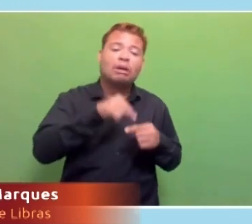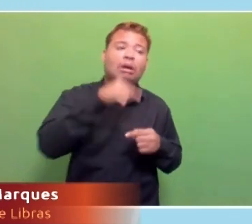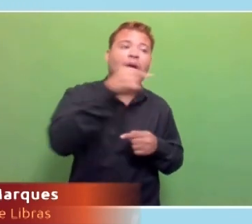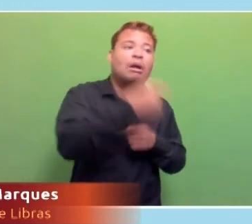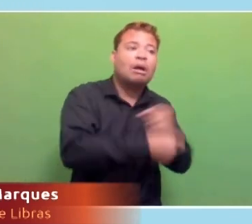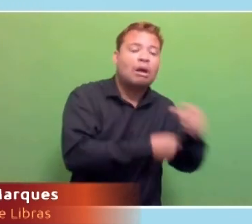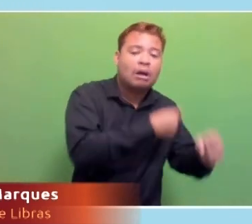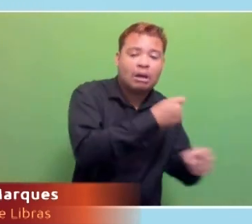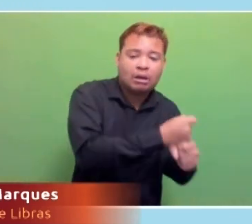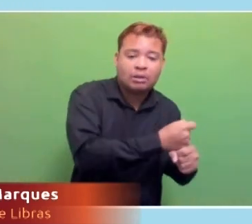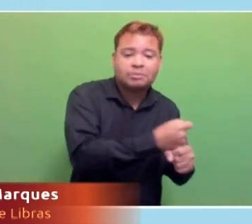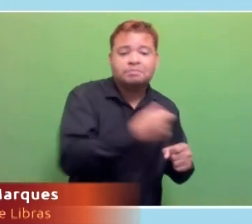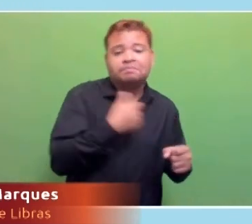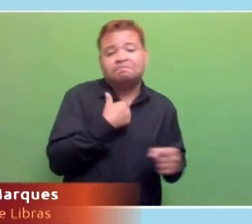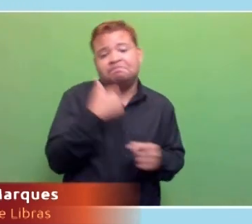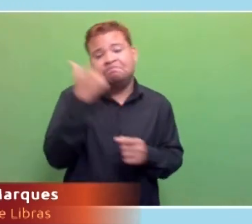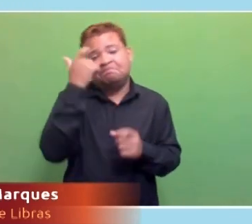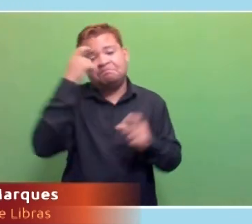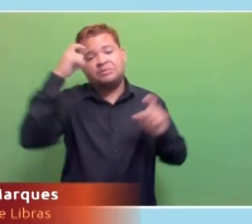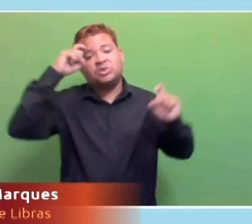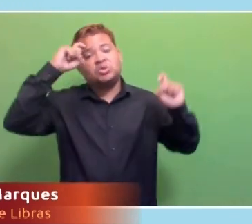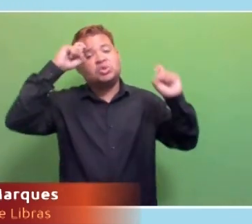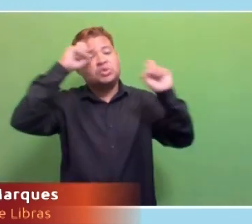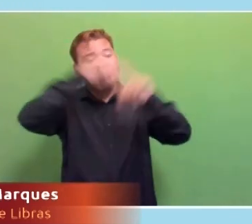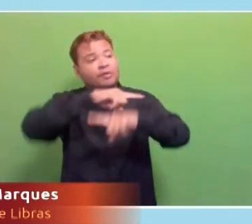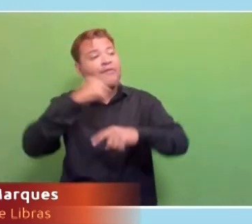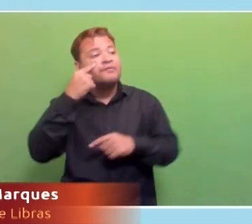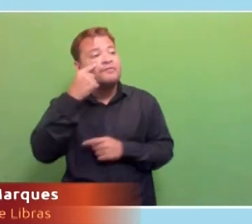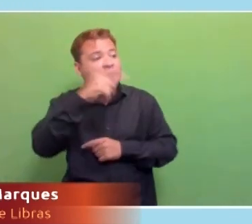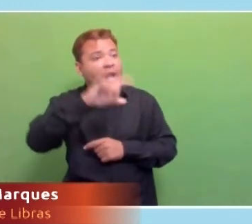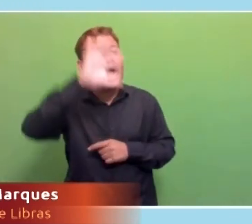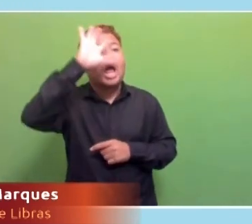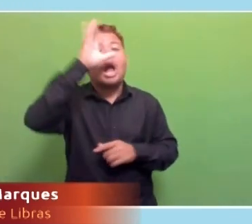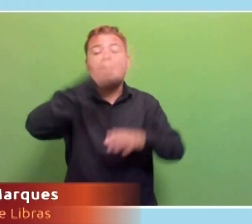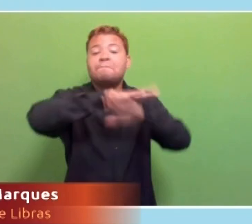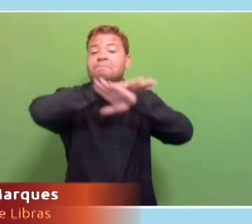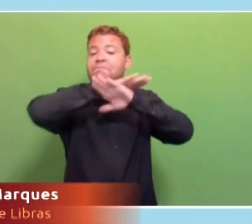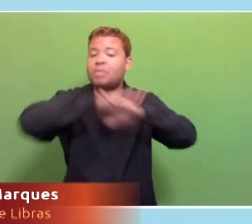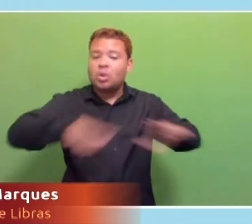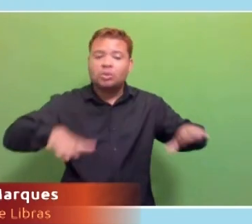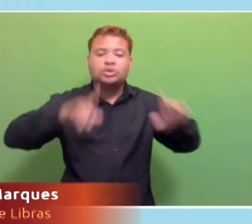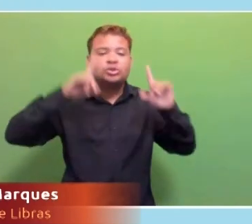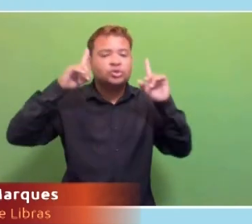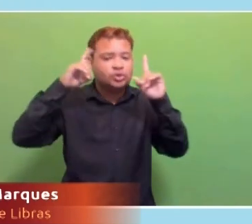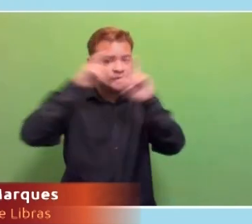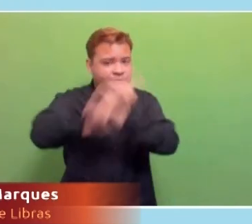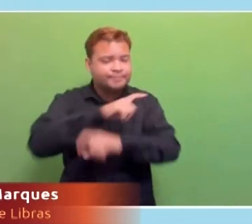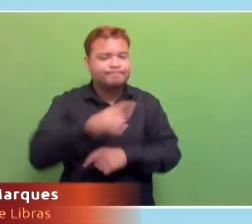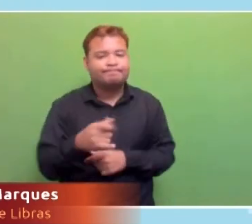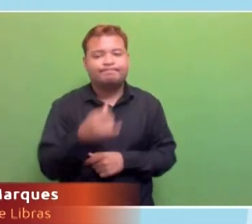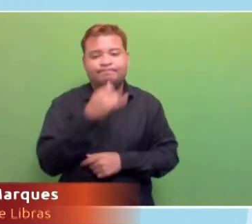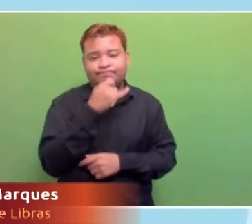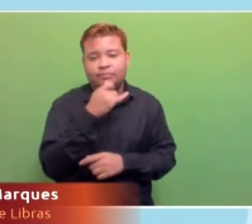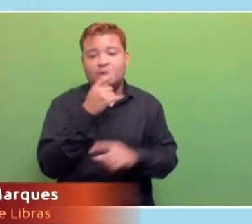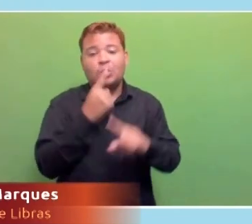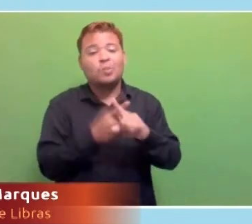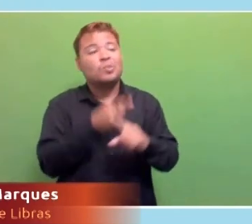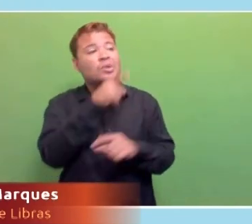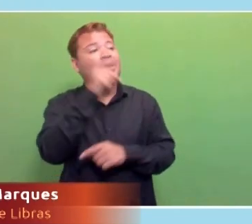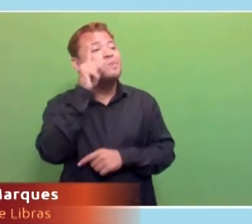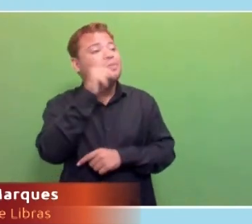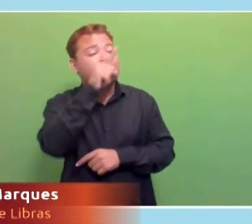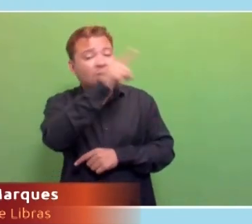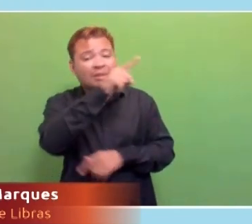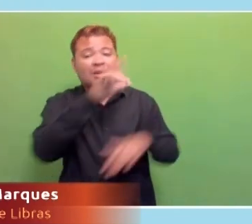difícil vislumbrar um desfecho rápido deste conflito, infelizmente, porque é de lá que depende a paz do Médio